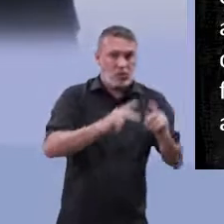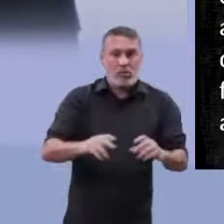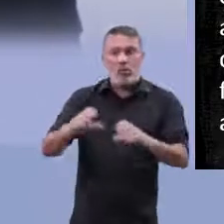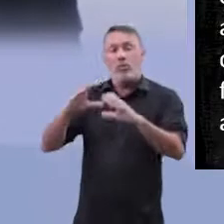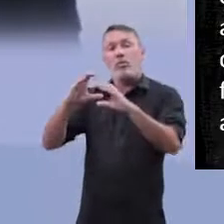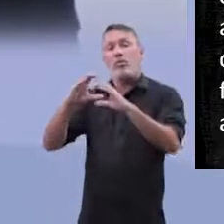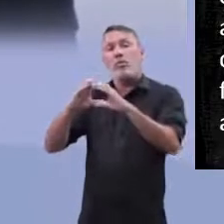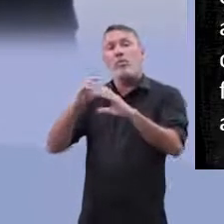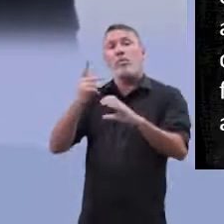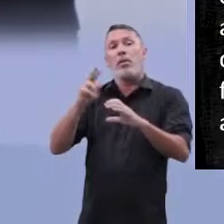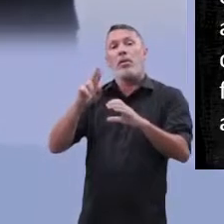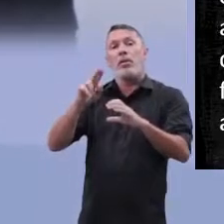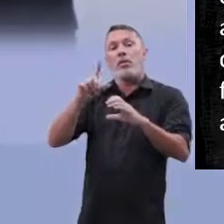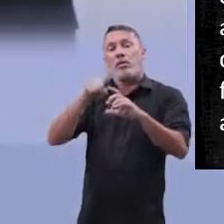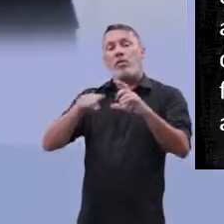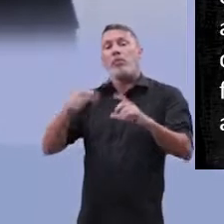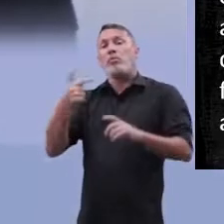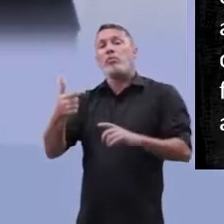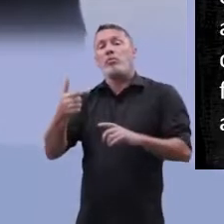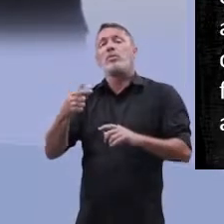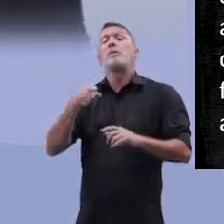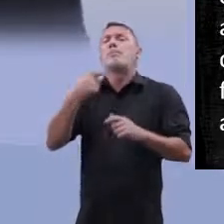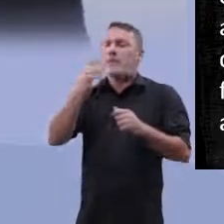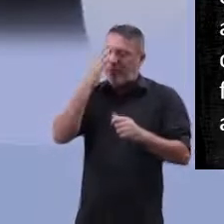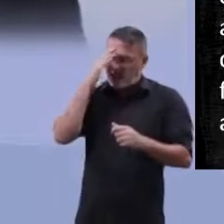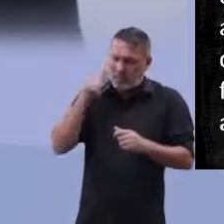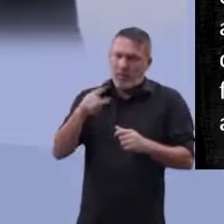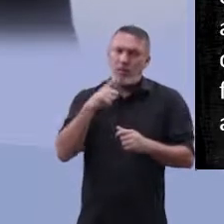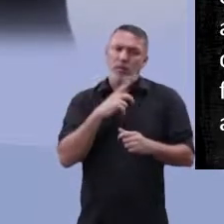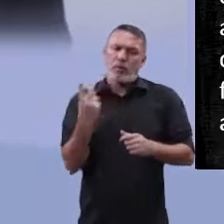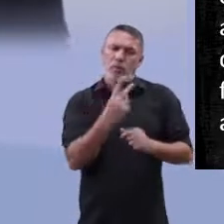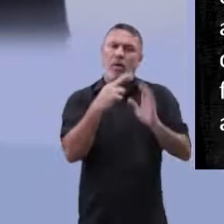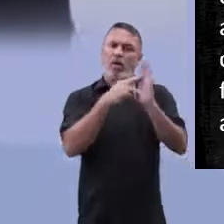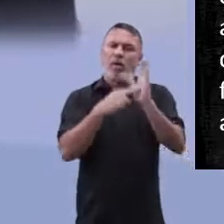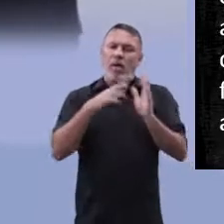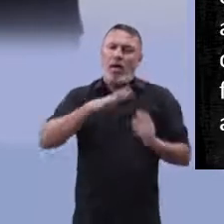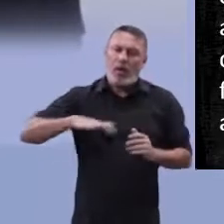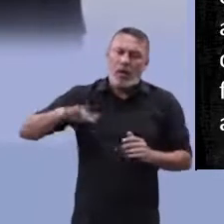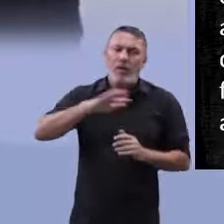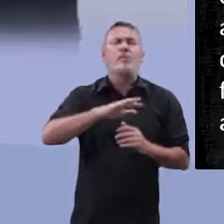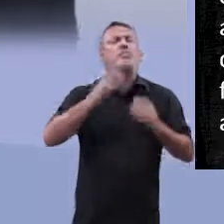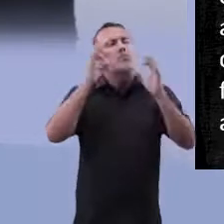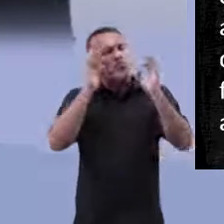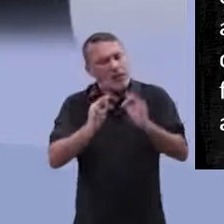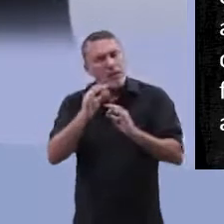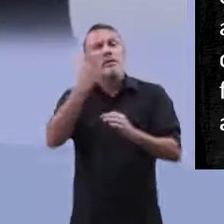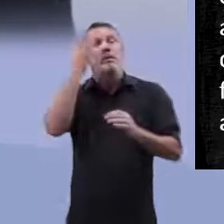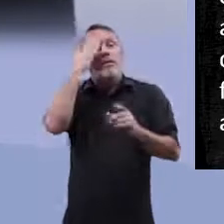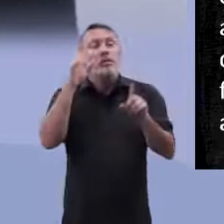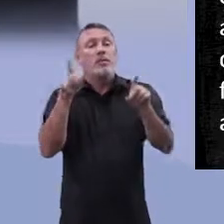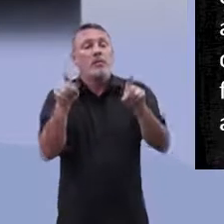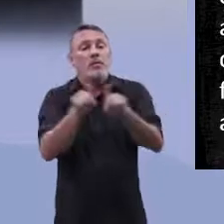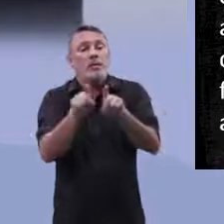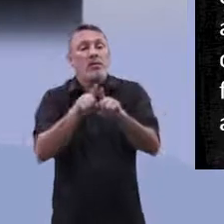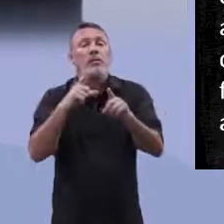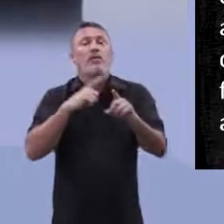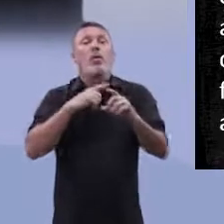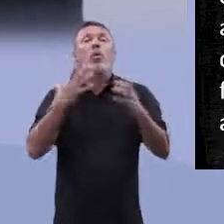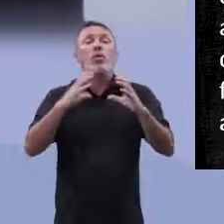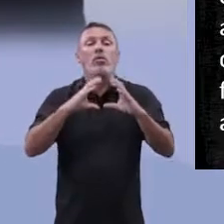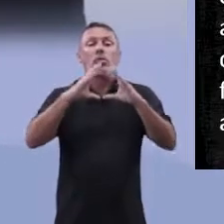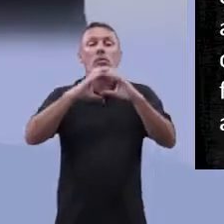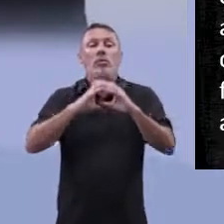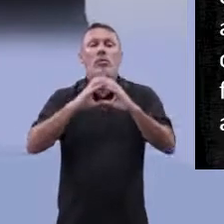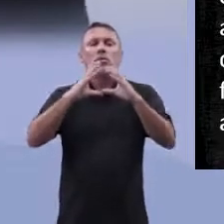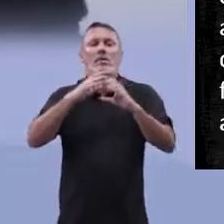do círculo. Πr ao quadrado. Tem que saber a área do círculo nessa parte de área. Também é importante o comprimento